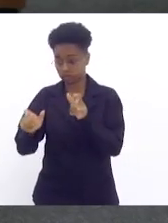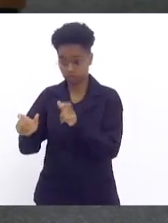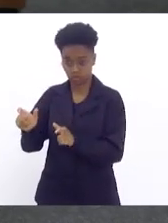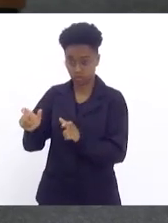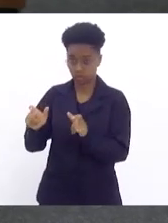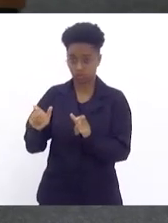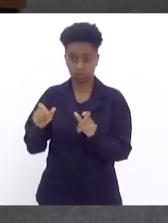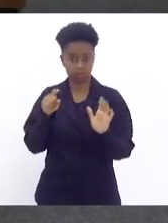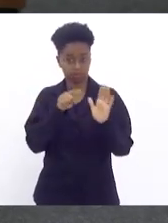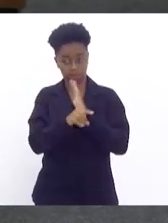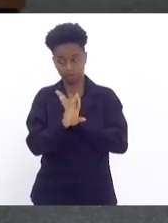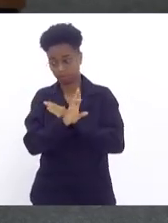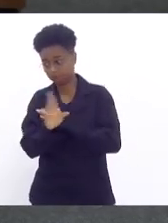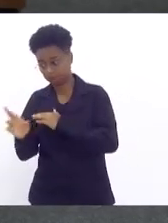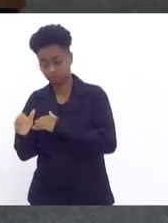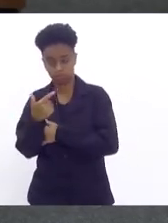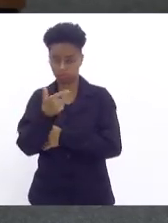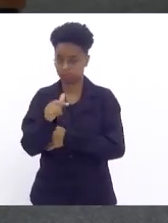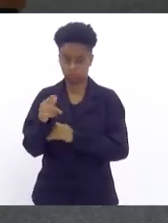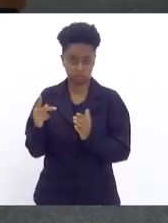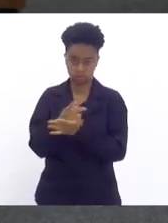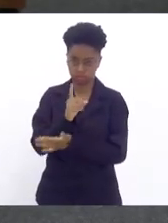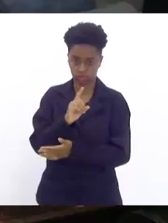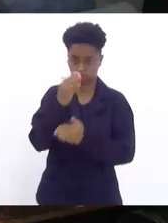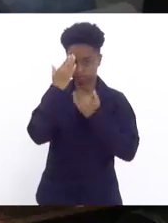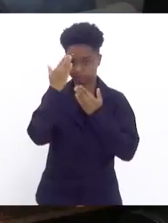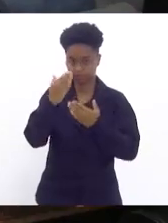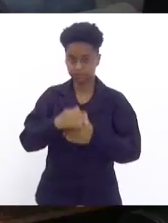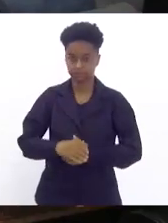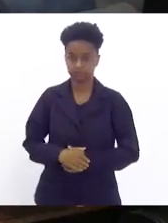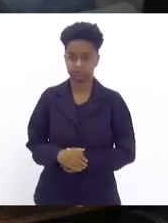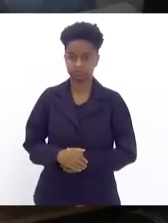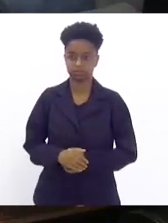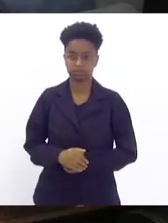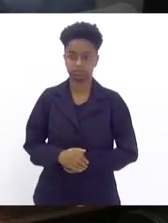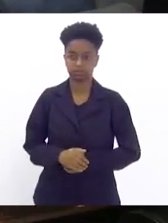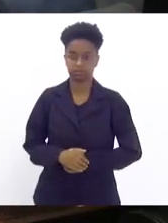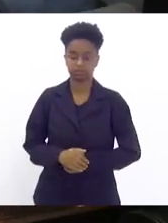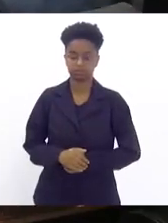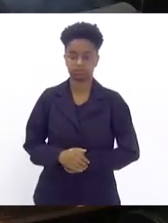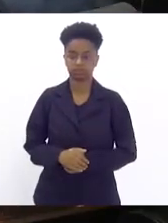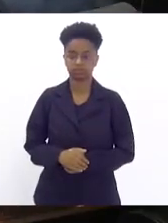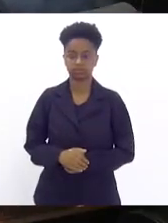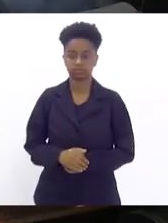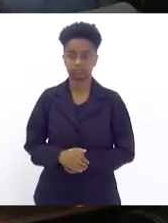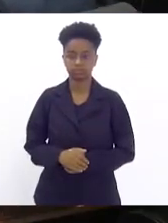questionados Então é isso muito obrigado presidente